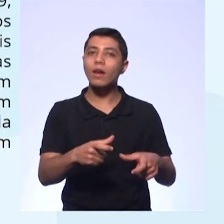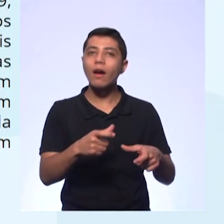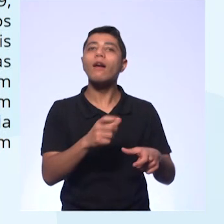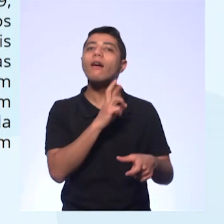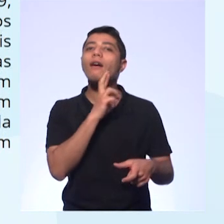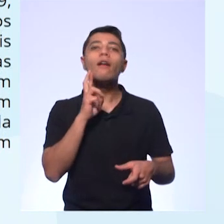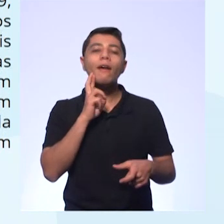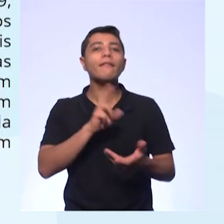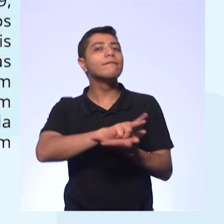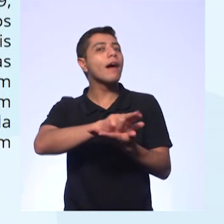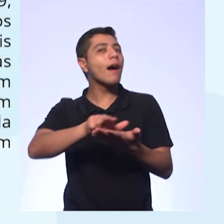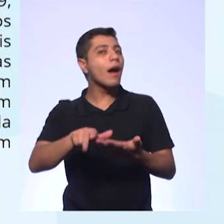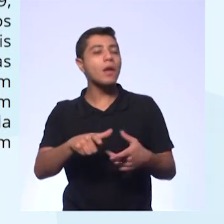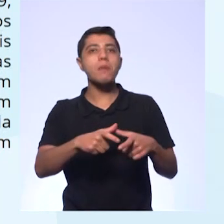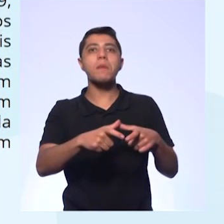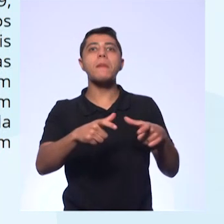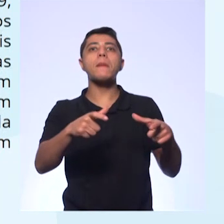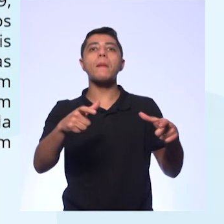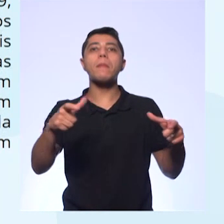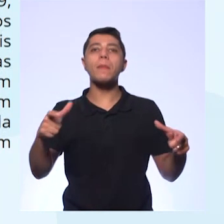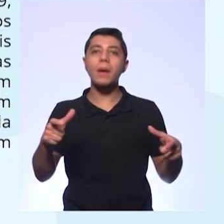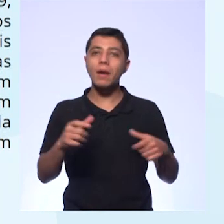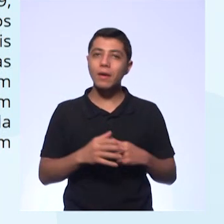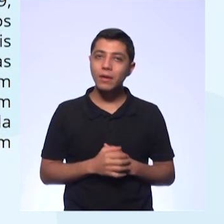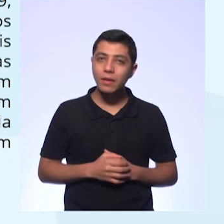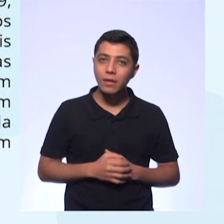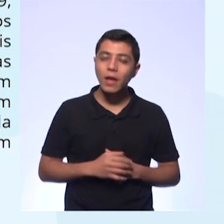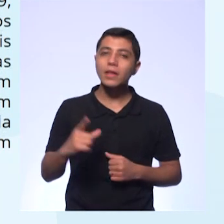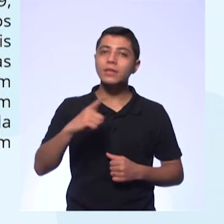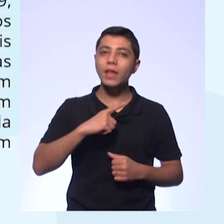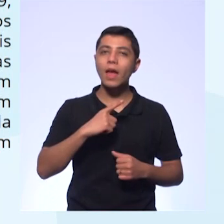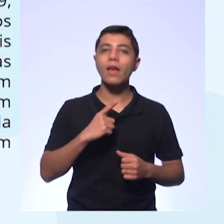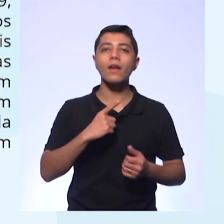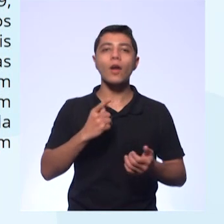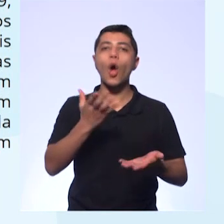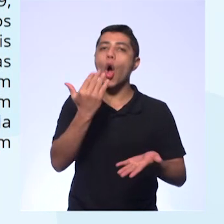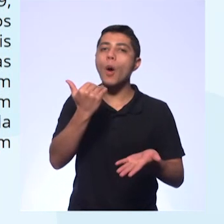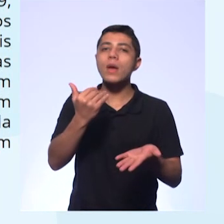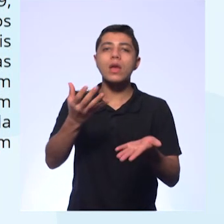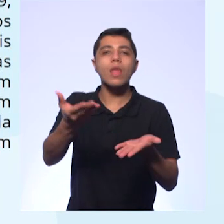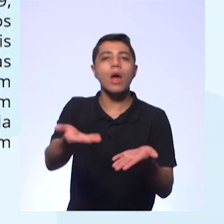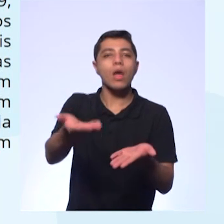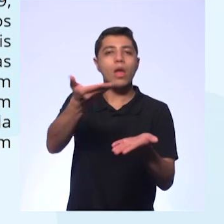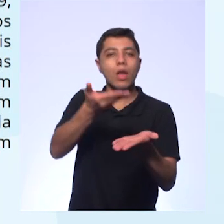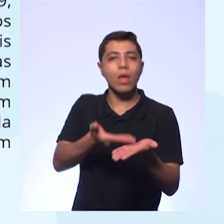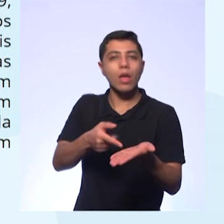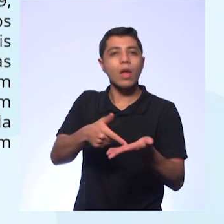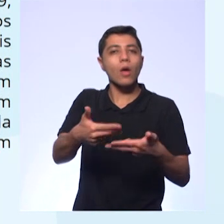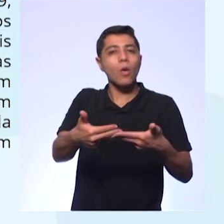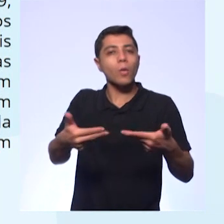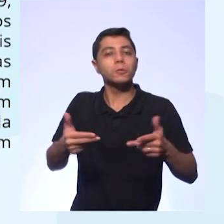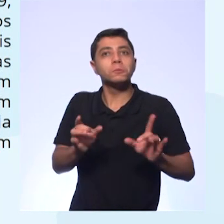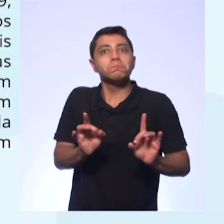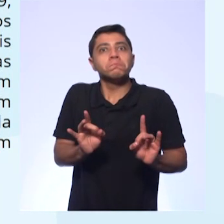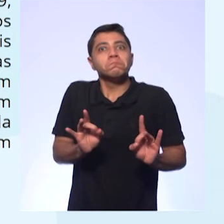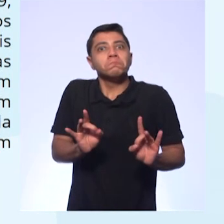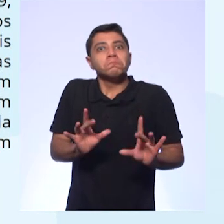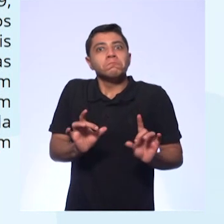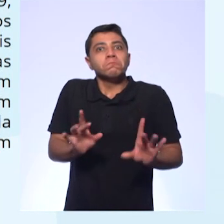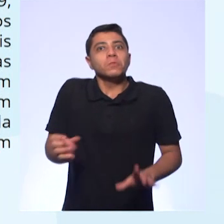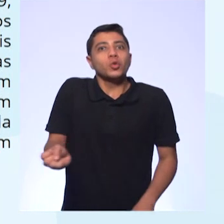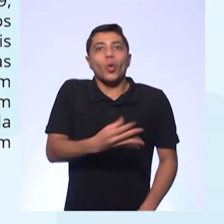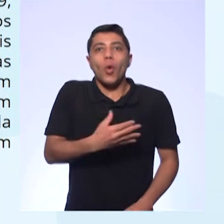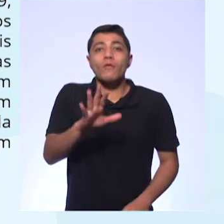pratos requintados, descritos em páginas emolduradas e servidos não mais em mesas coletivas e mal cuidadas,